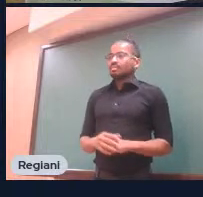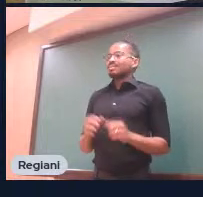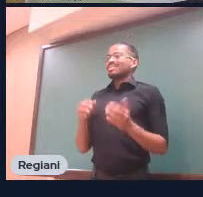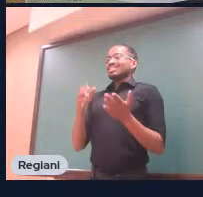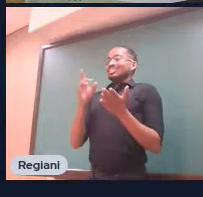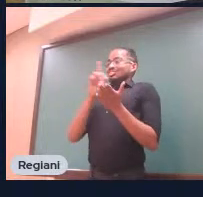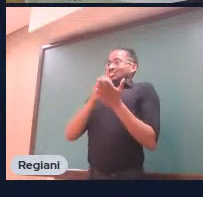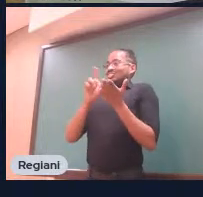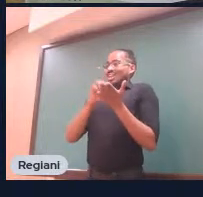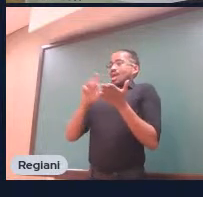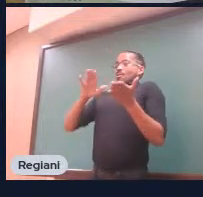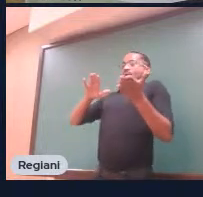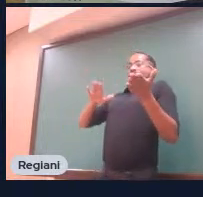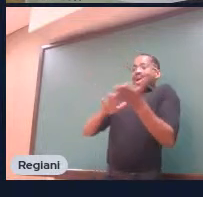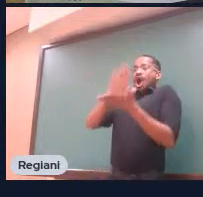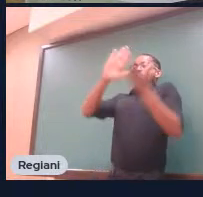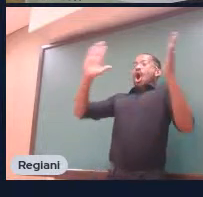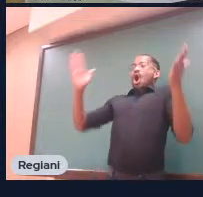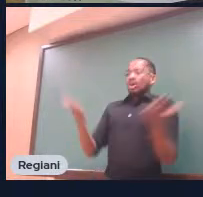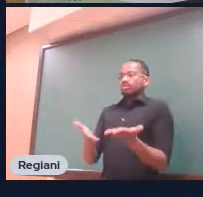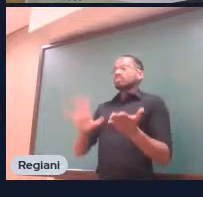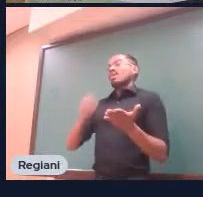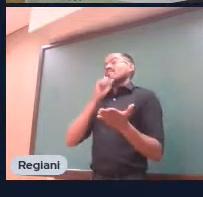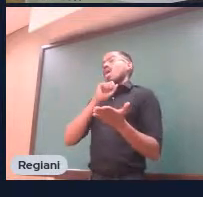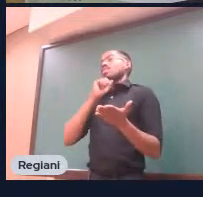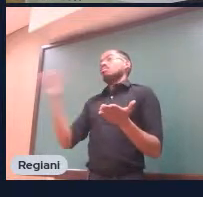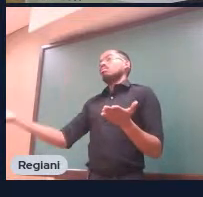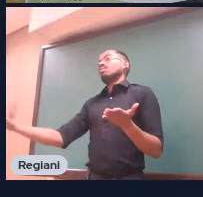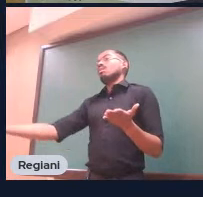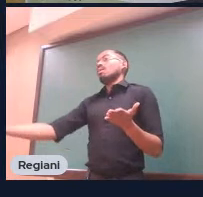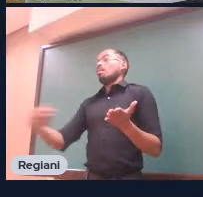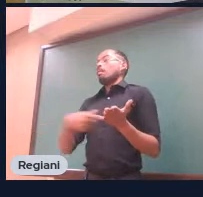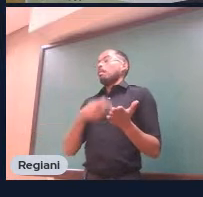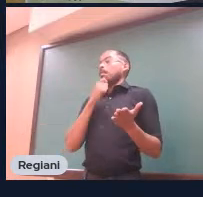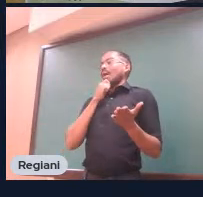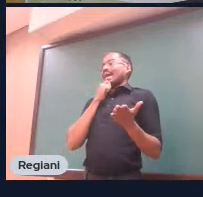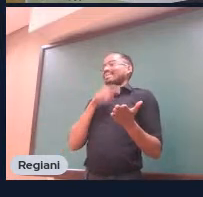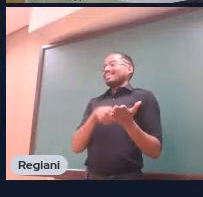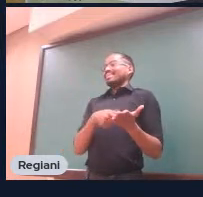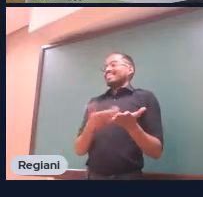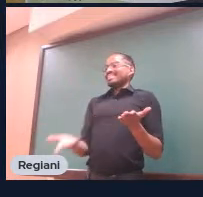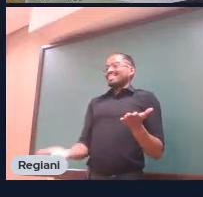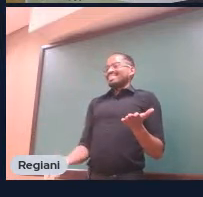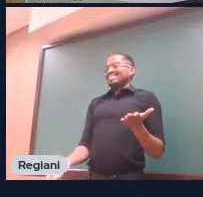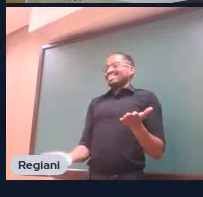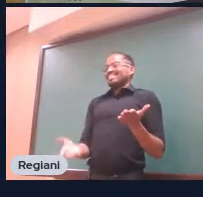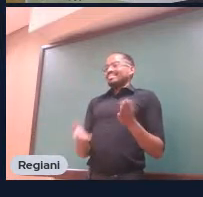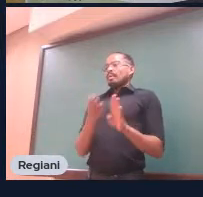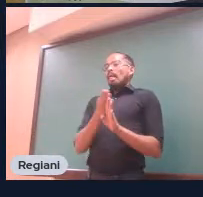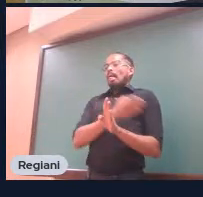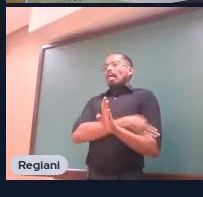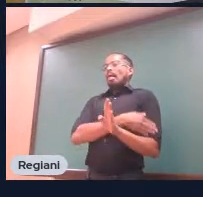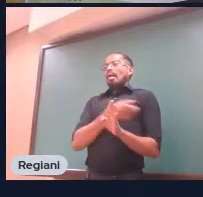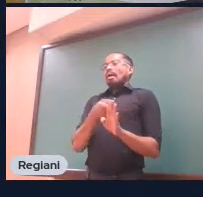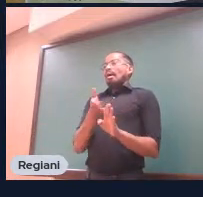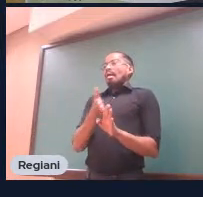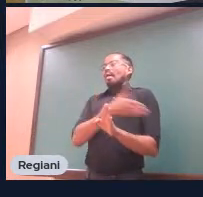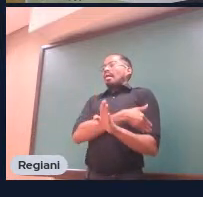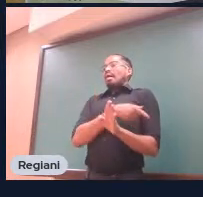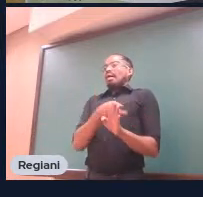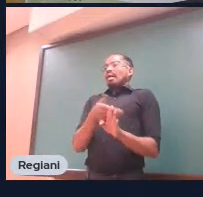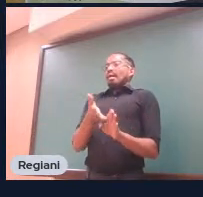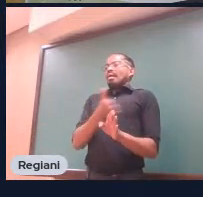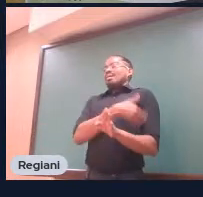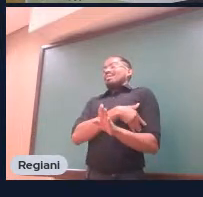fora de moda, né, as palavras obsoletas, e agora passamos